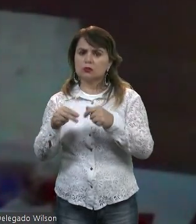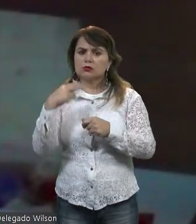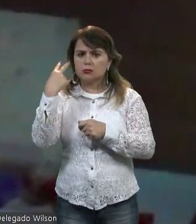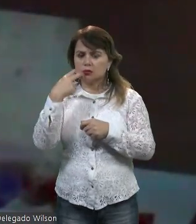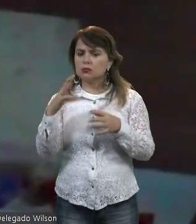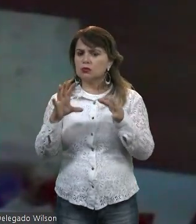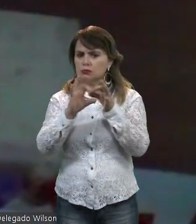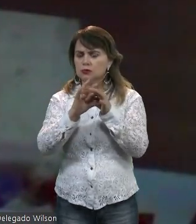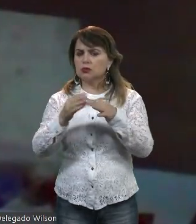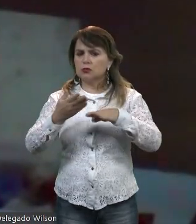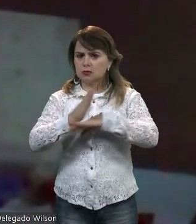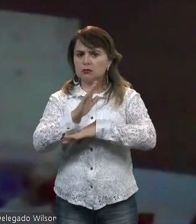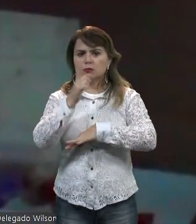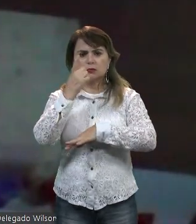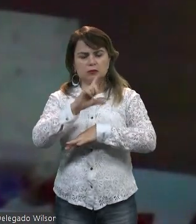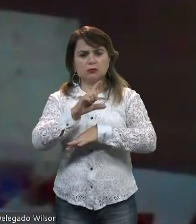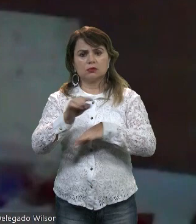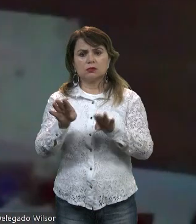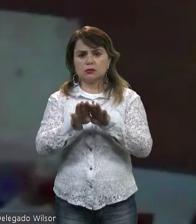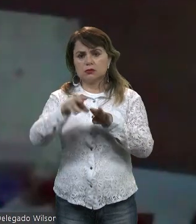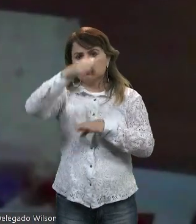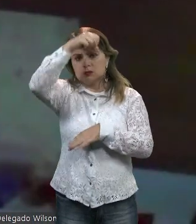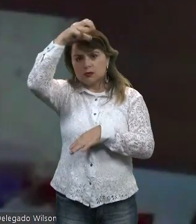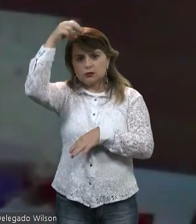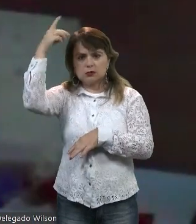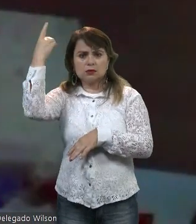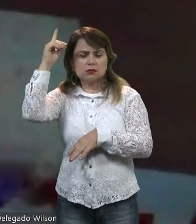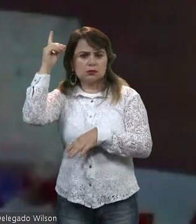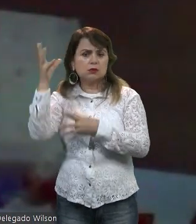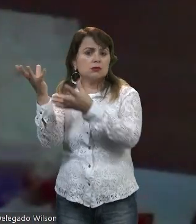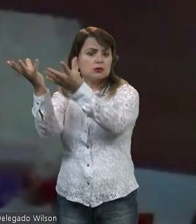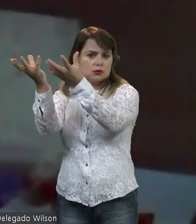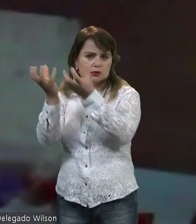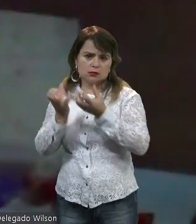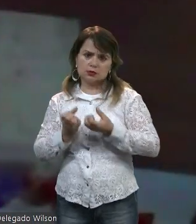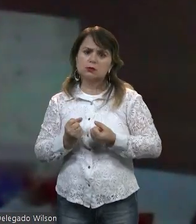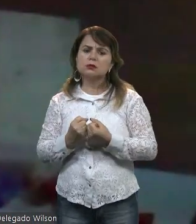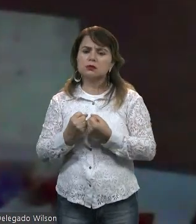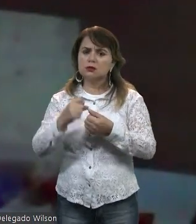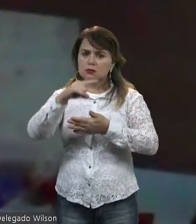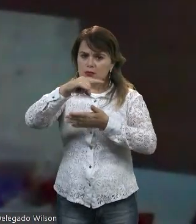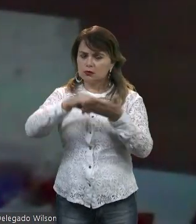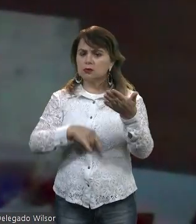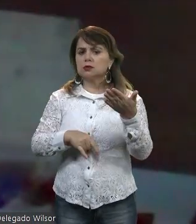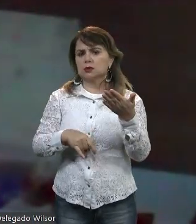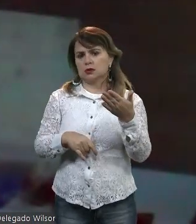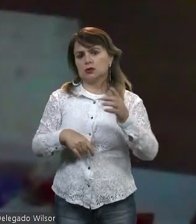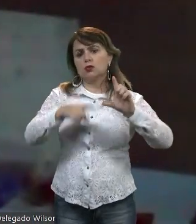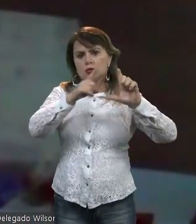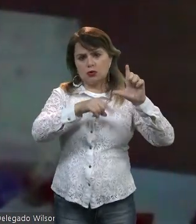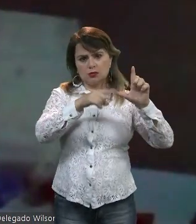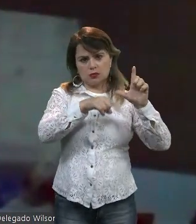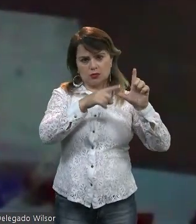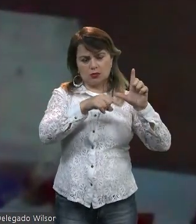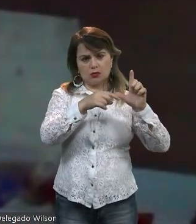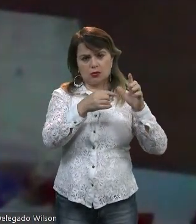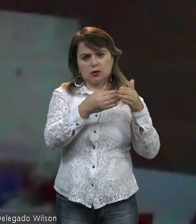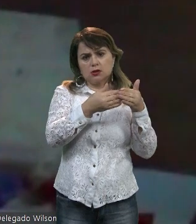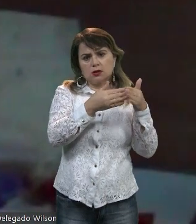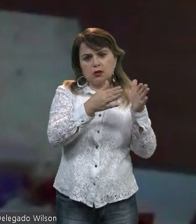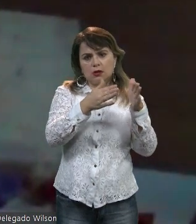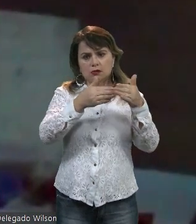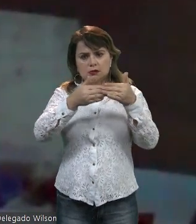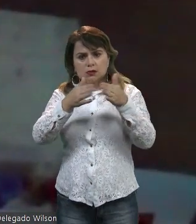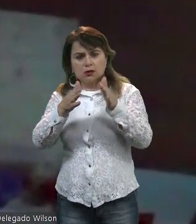né? O prefeito Daniel, que acolheu esse projeto, né, de abertura do comércio e do serviço na